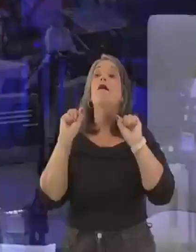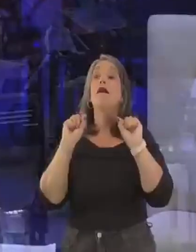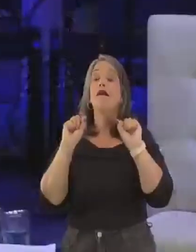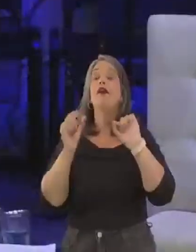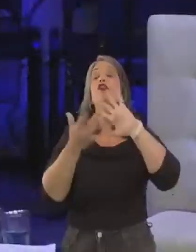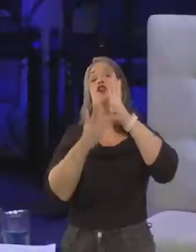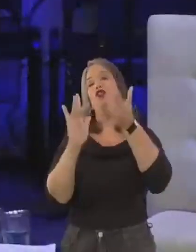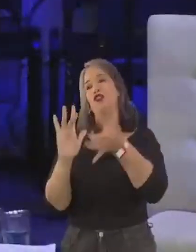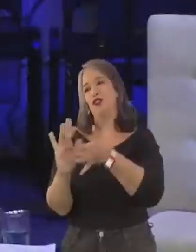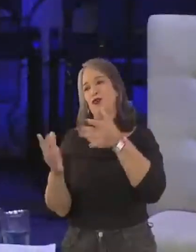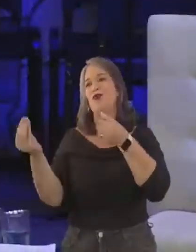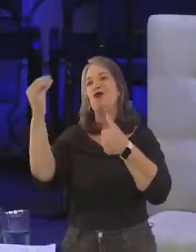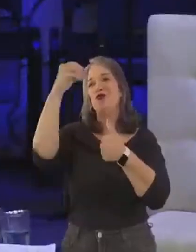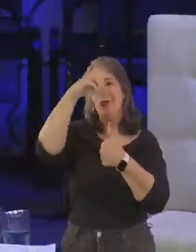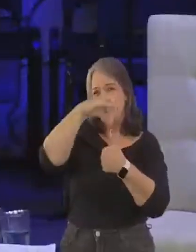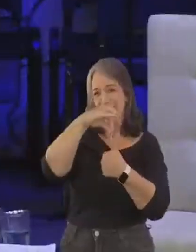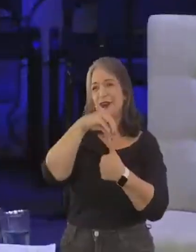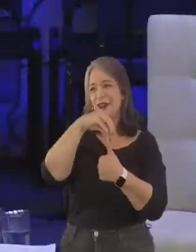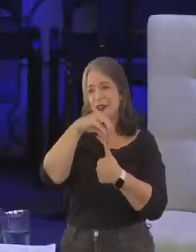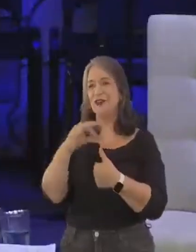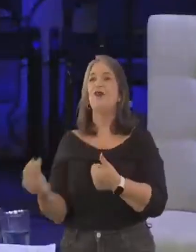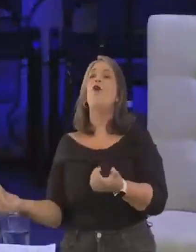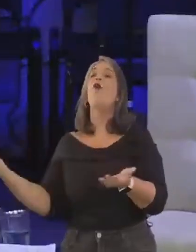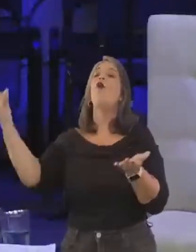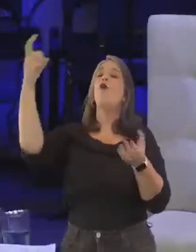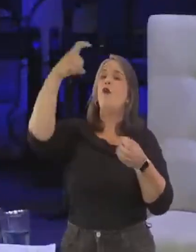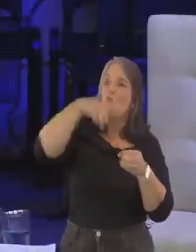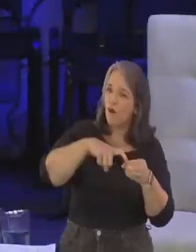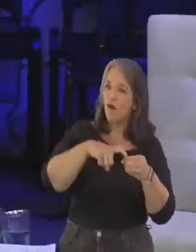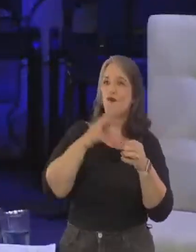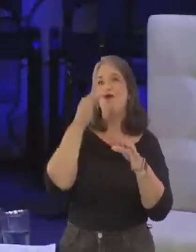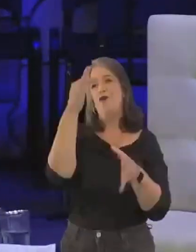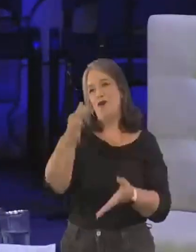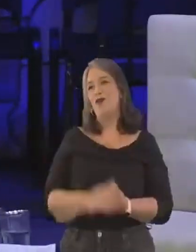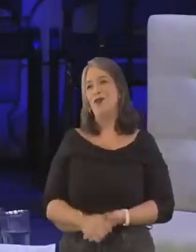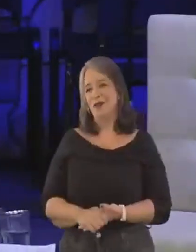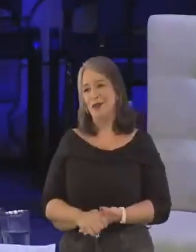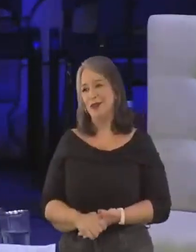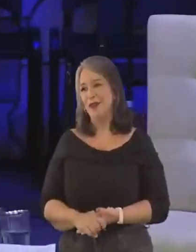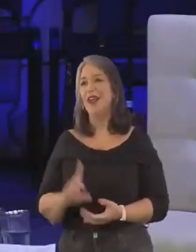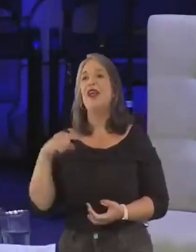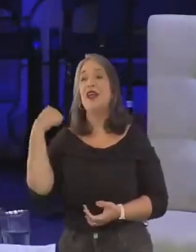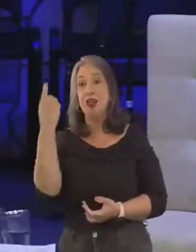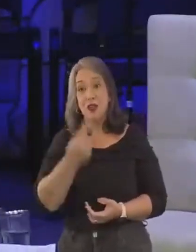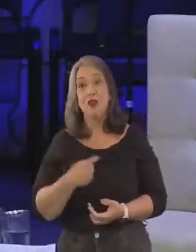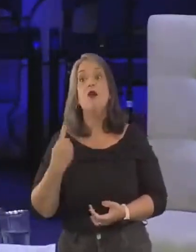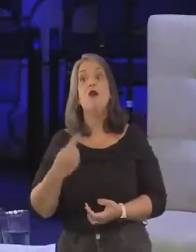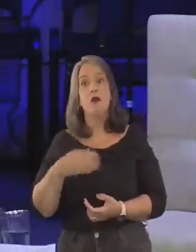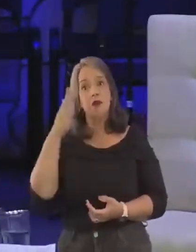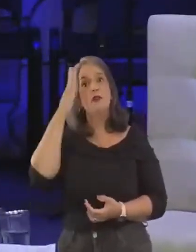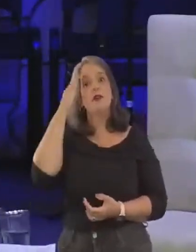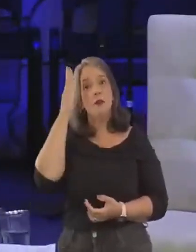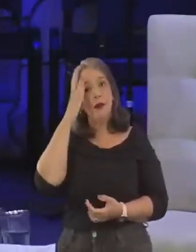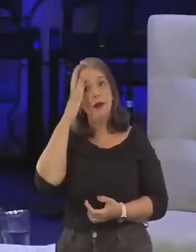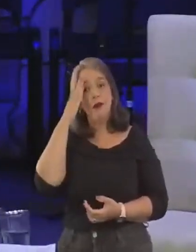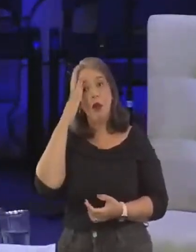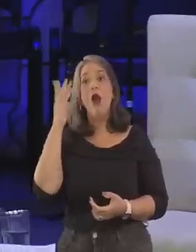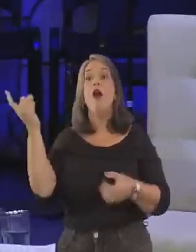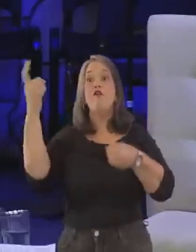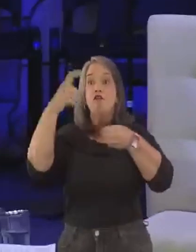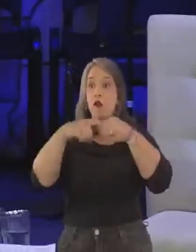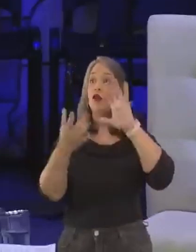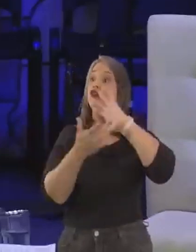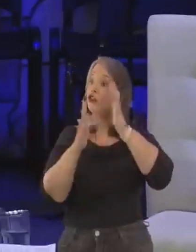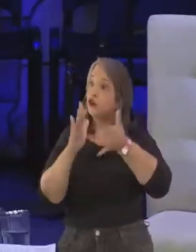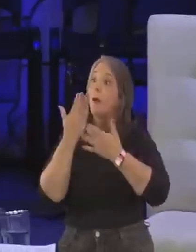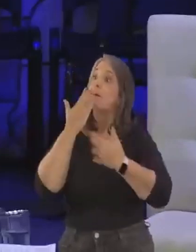nós aprendemos, à luz do que já vimos aqui, que a volta de Jesus é uma promessa certa, que não